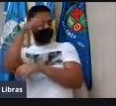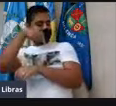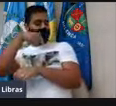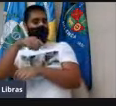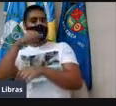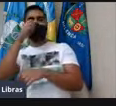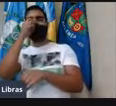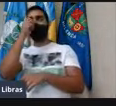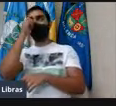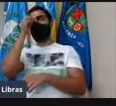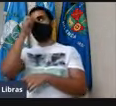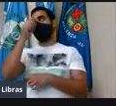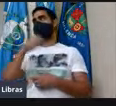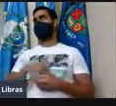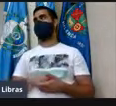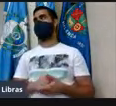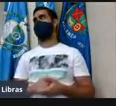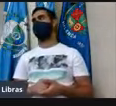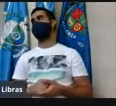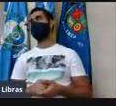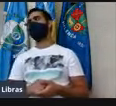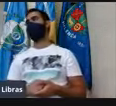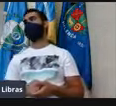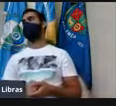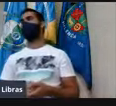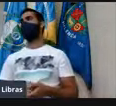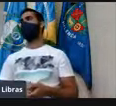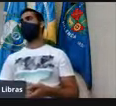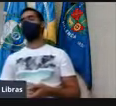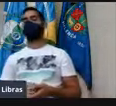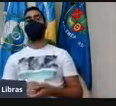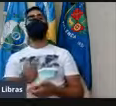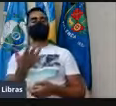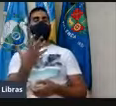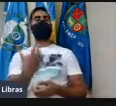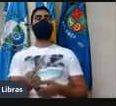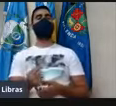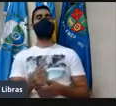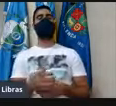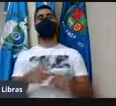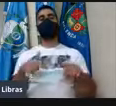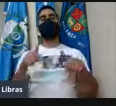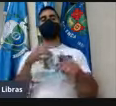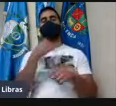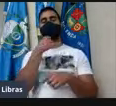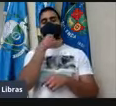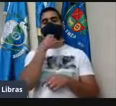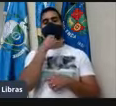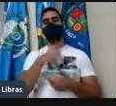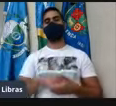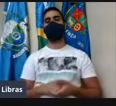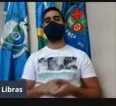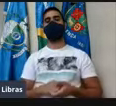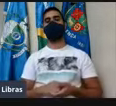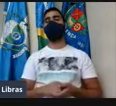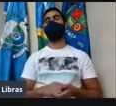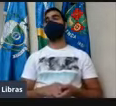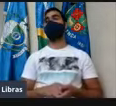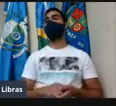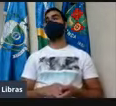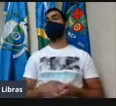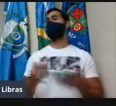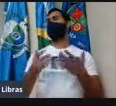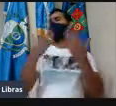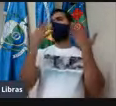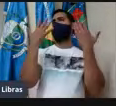aqui. Com certeza, vereador. Está acatada a moção de pesar. Moção de aplausos.